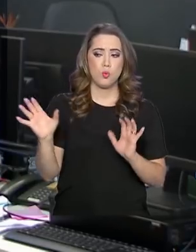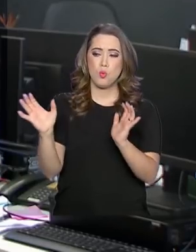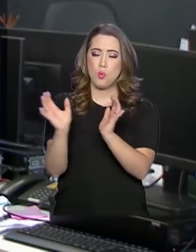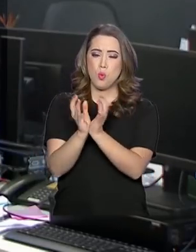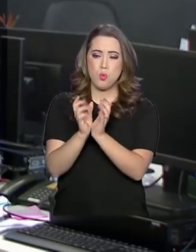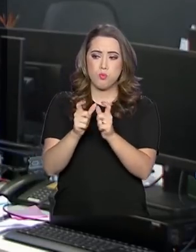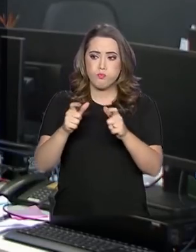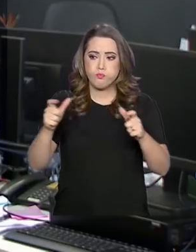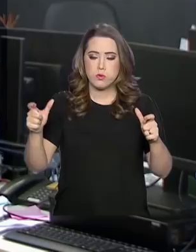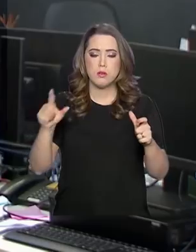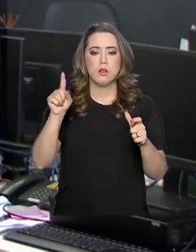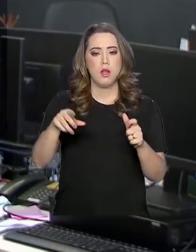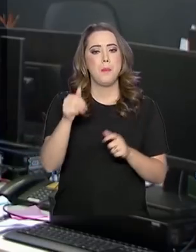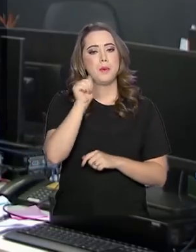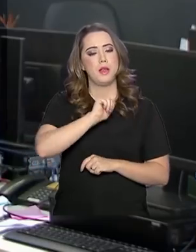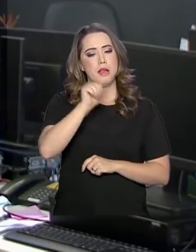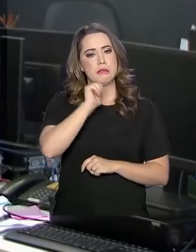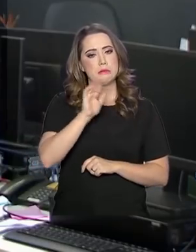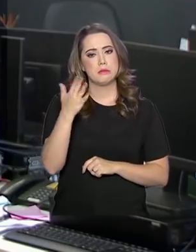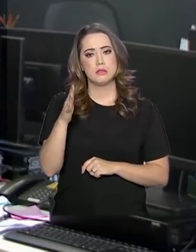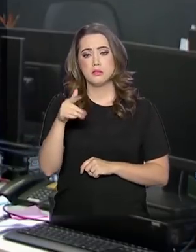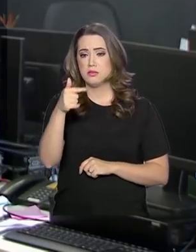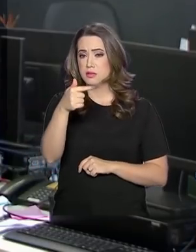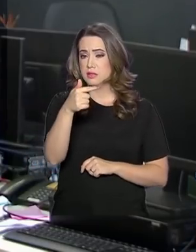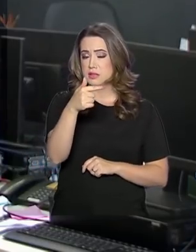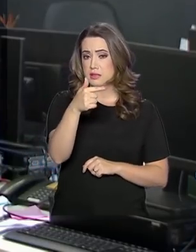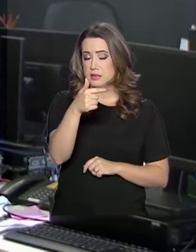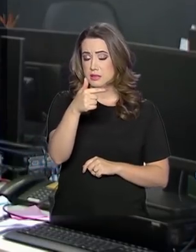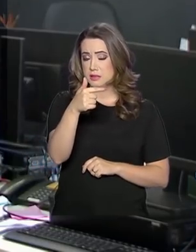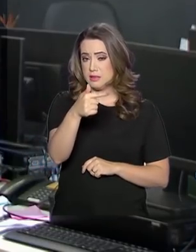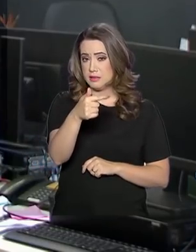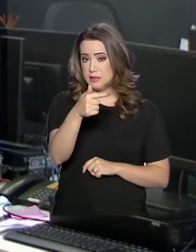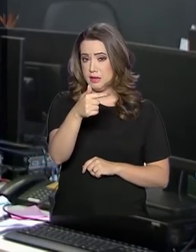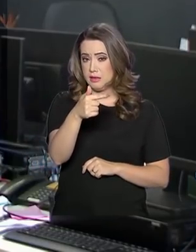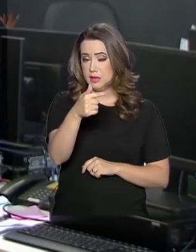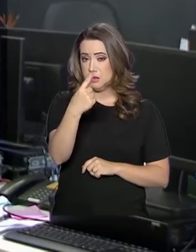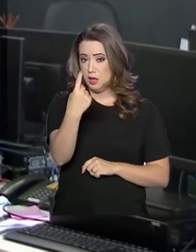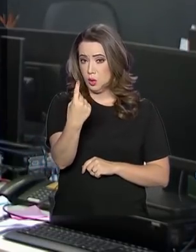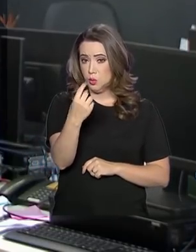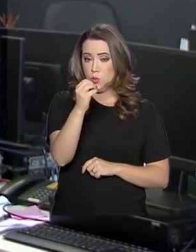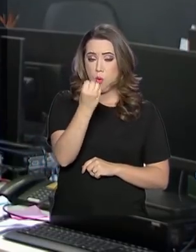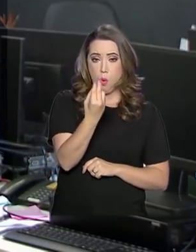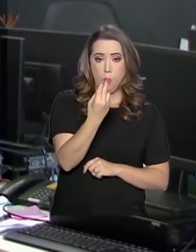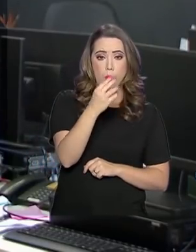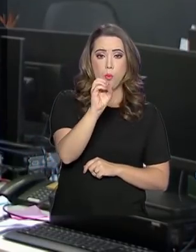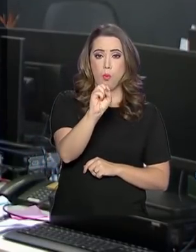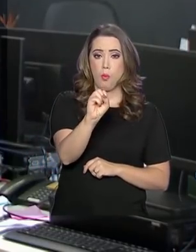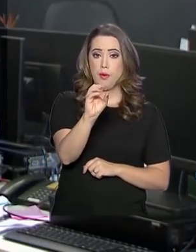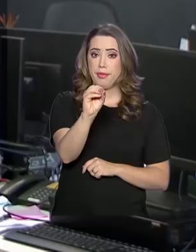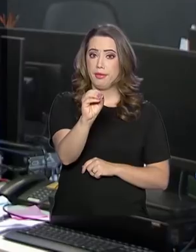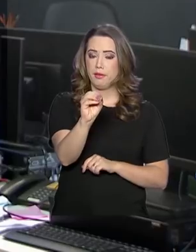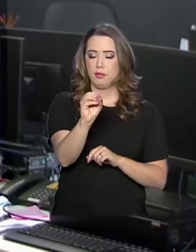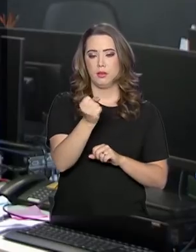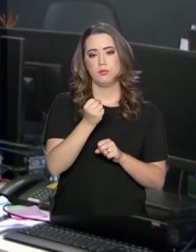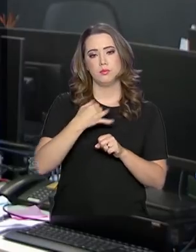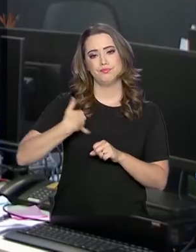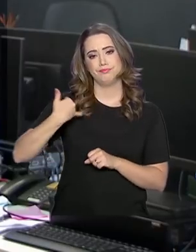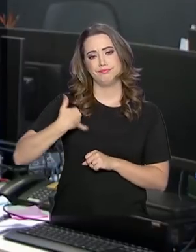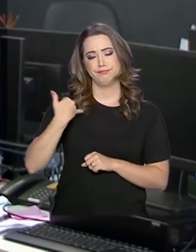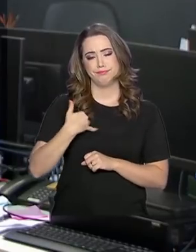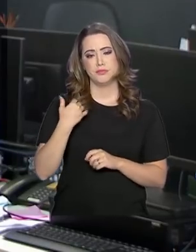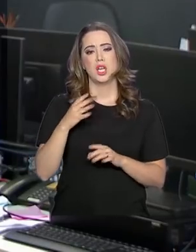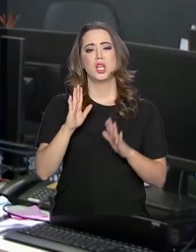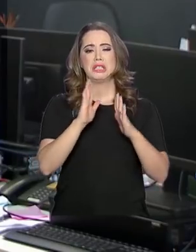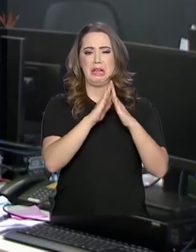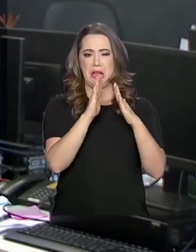é composta por mulheres que têm entre 71 e 80 anos e que costumam sofrer essas agressões na própria